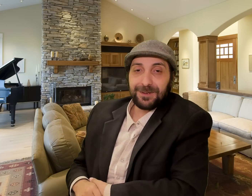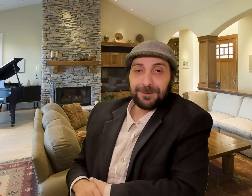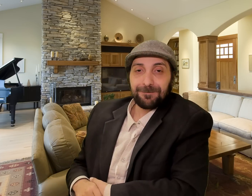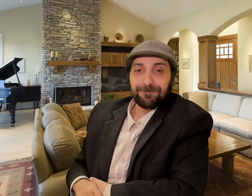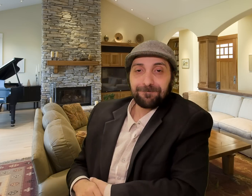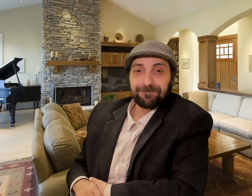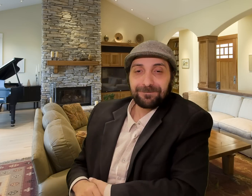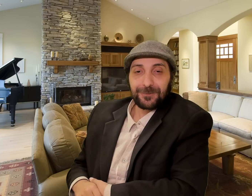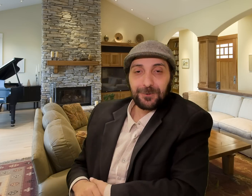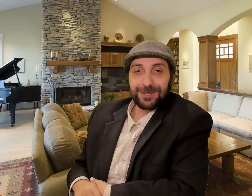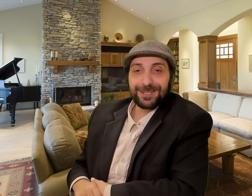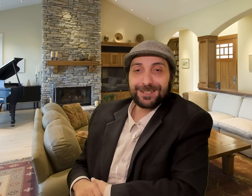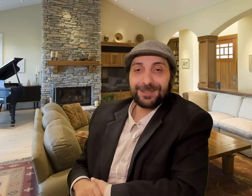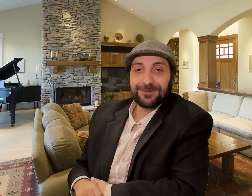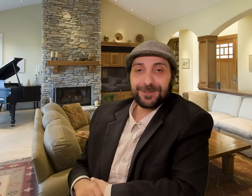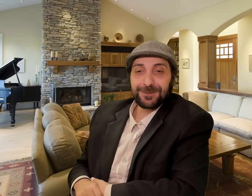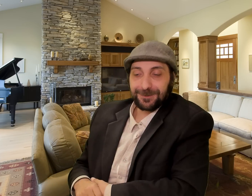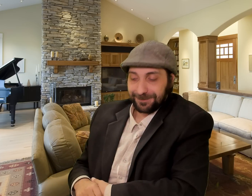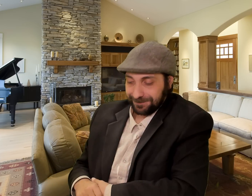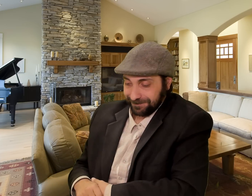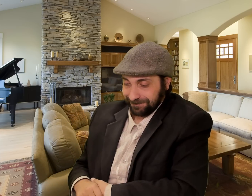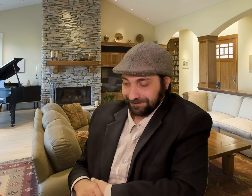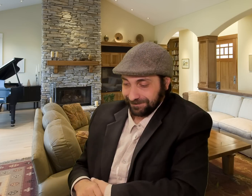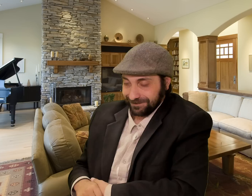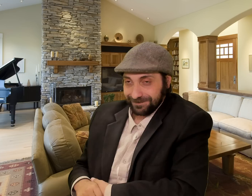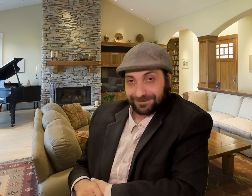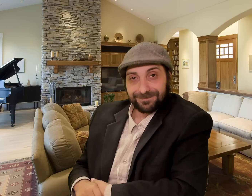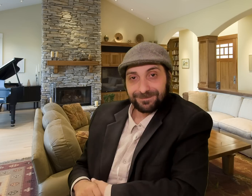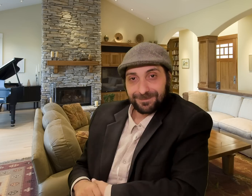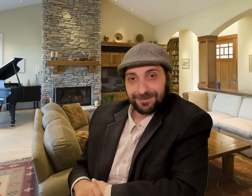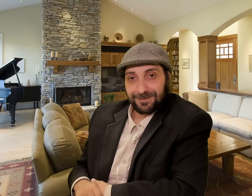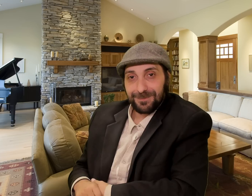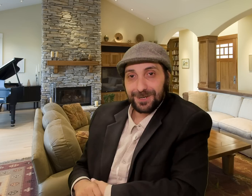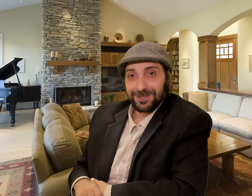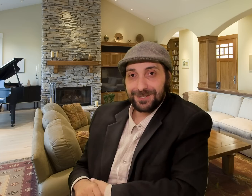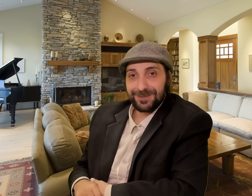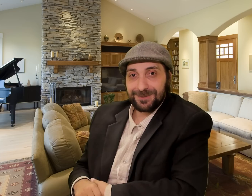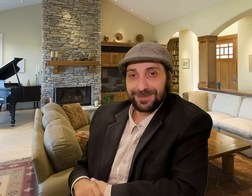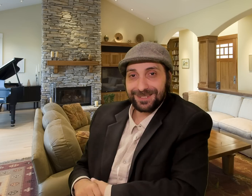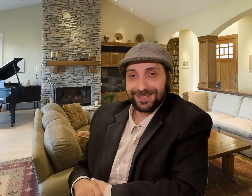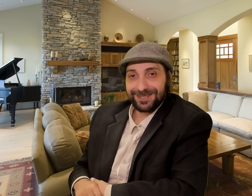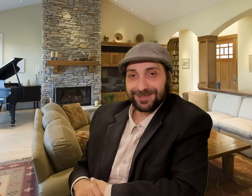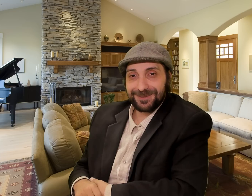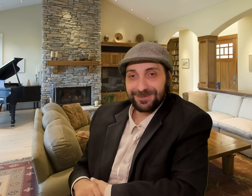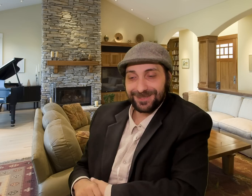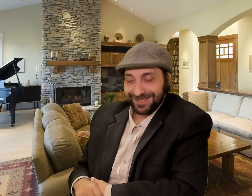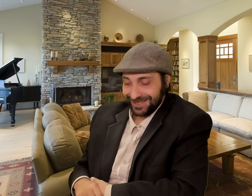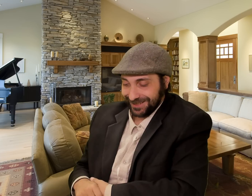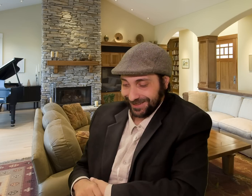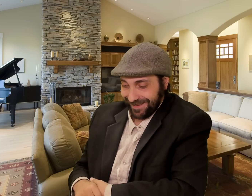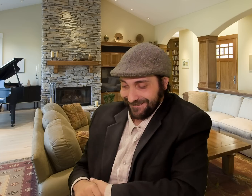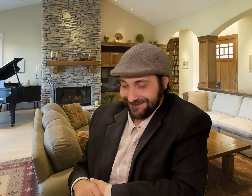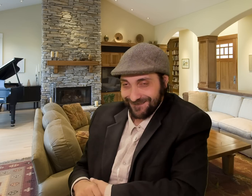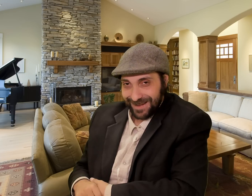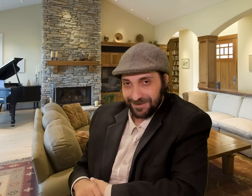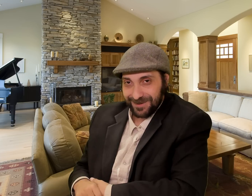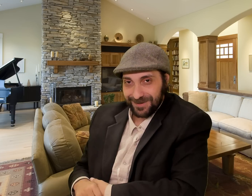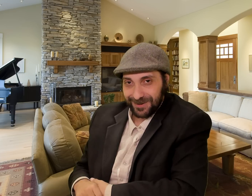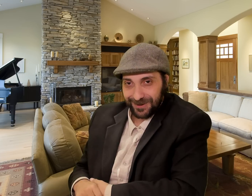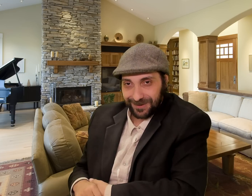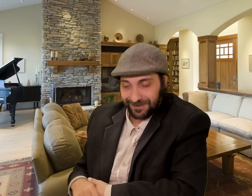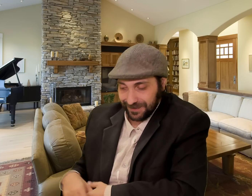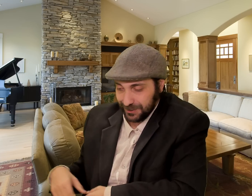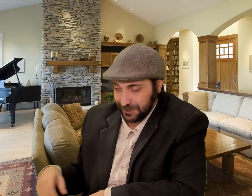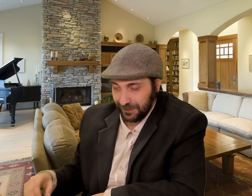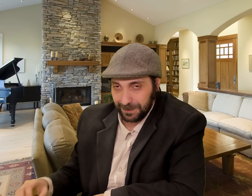e ver o que tem que ser visto bandidos mandando no poder tá bom